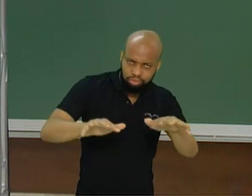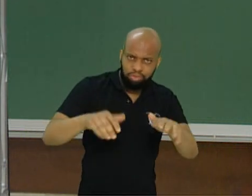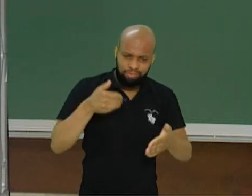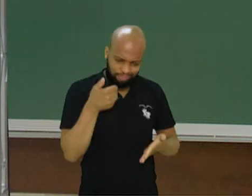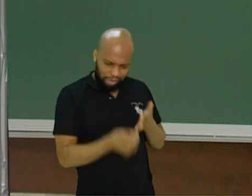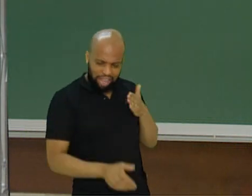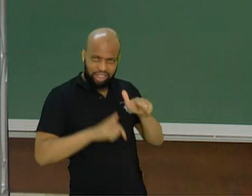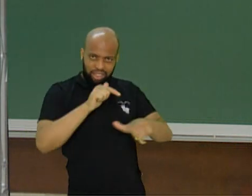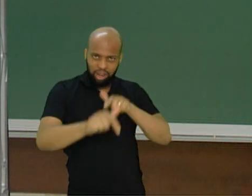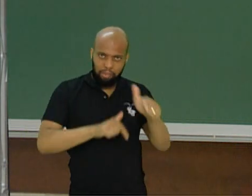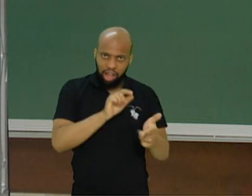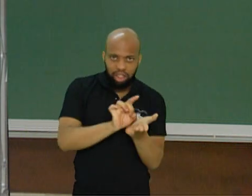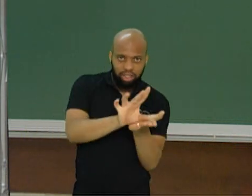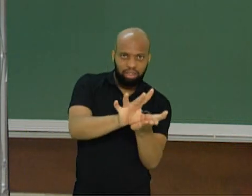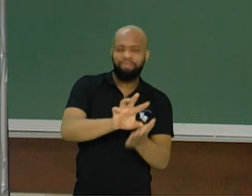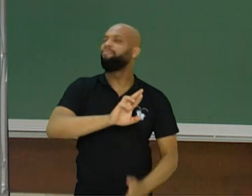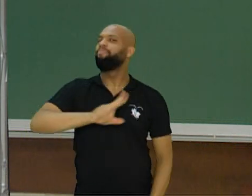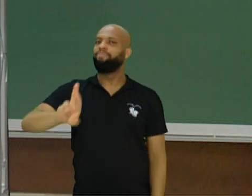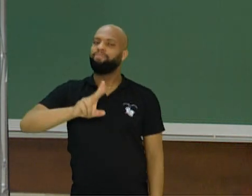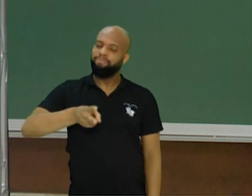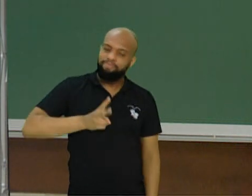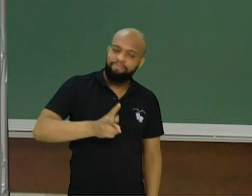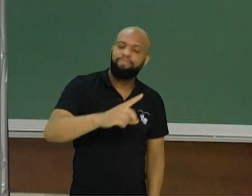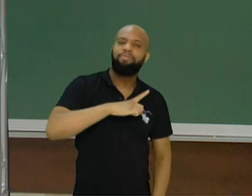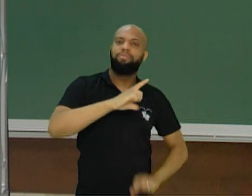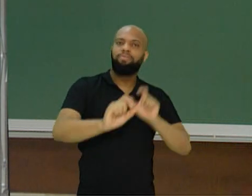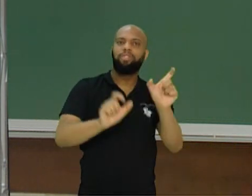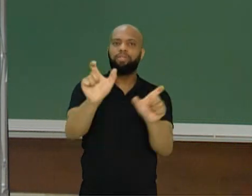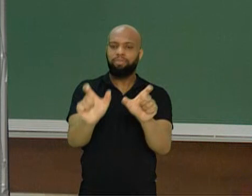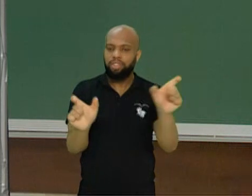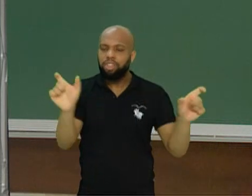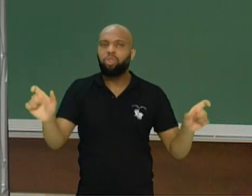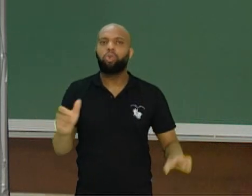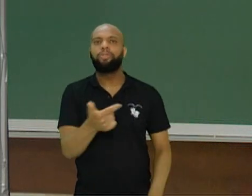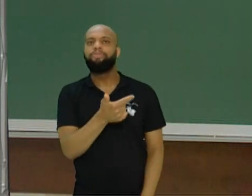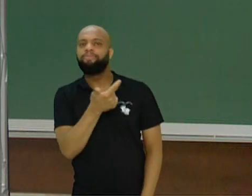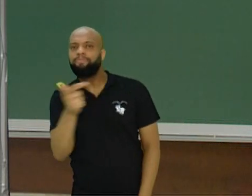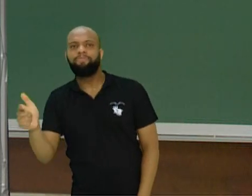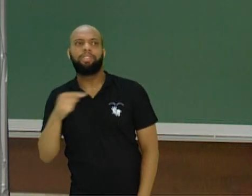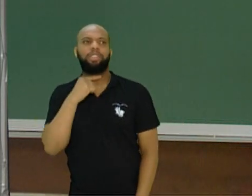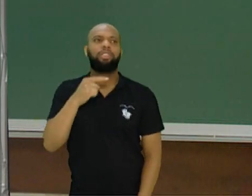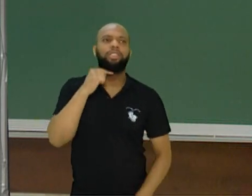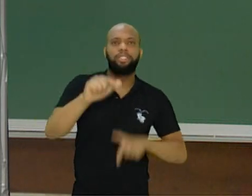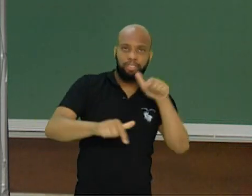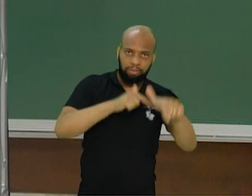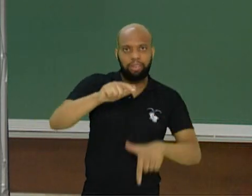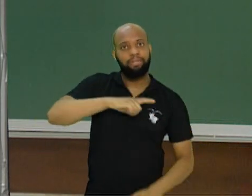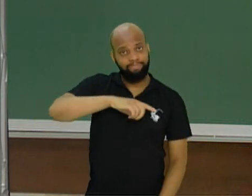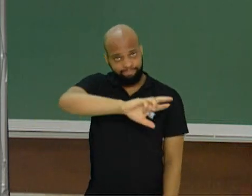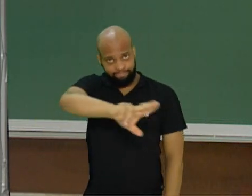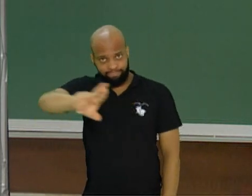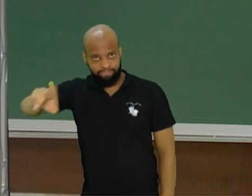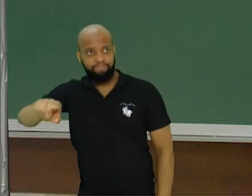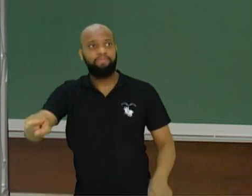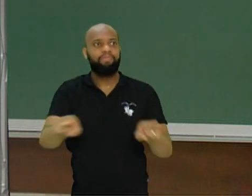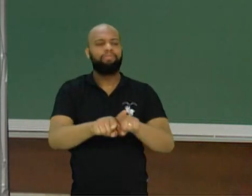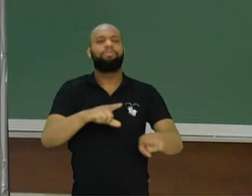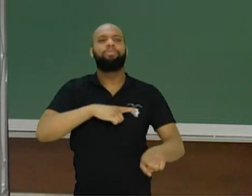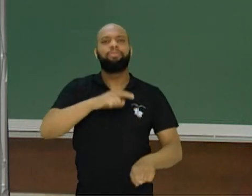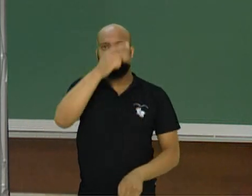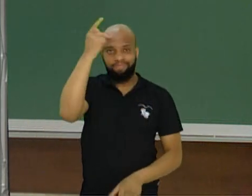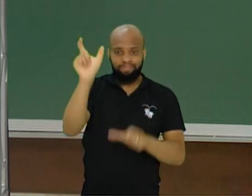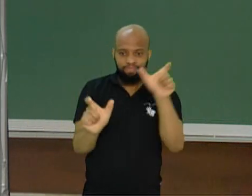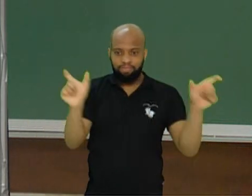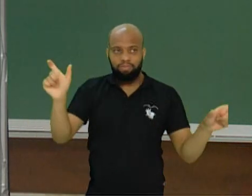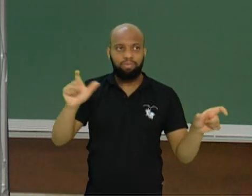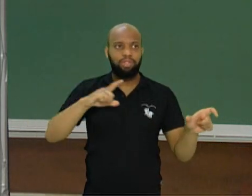né? Sempre houve uma grande quantidade de pessoas, né, desempregadas. Pessoas que acabam atuando